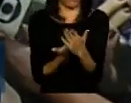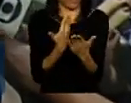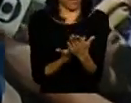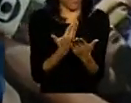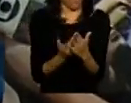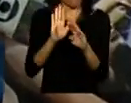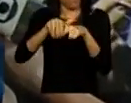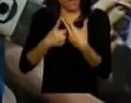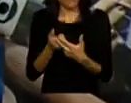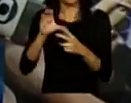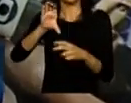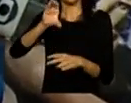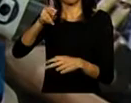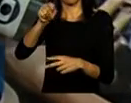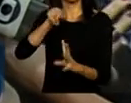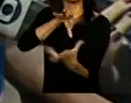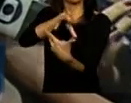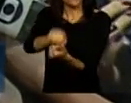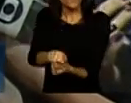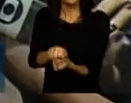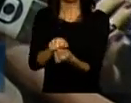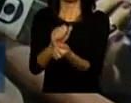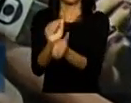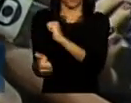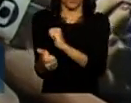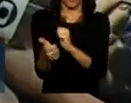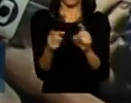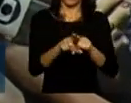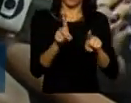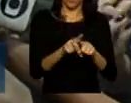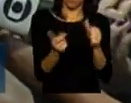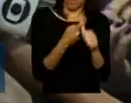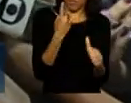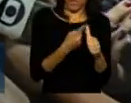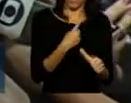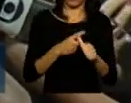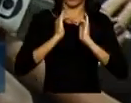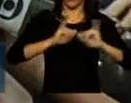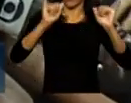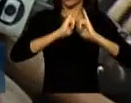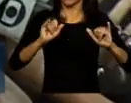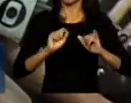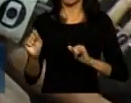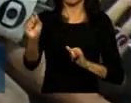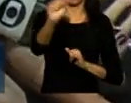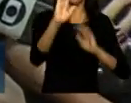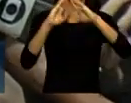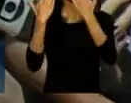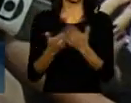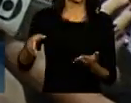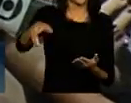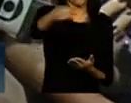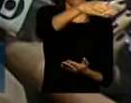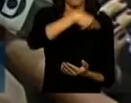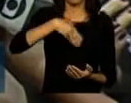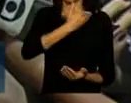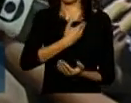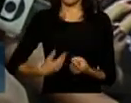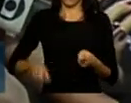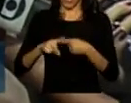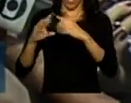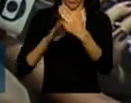e teremos duas estratégias uma de divulgação nas escolas nos postos de saúde conversa com os professores mas